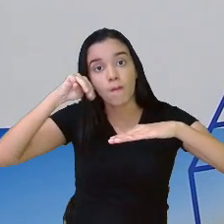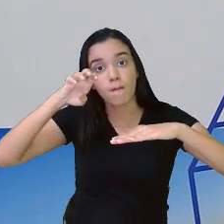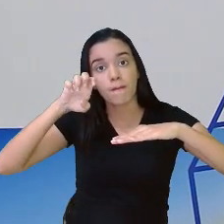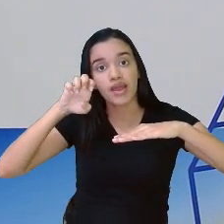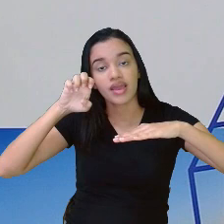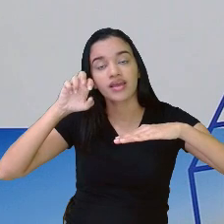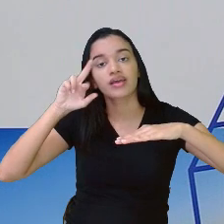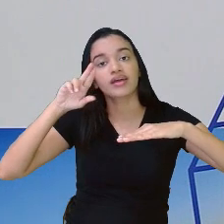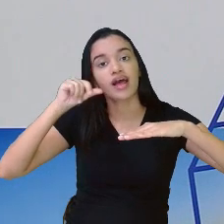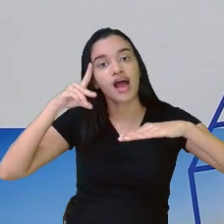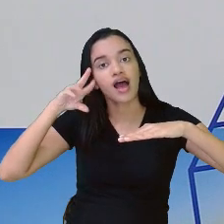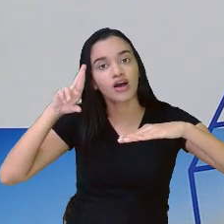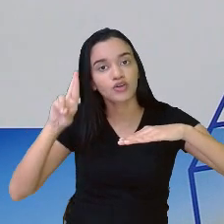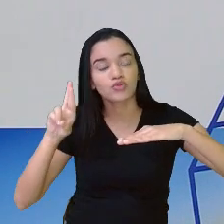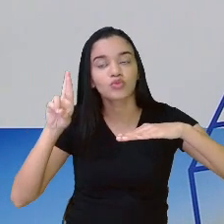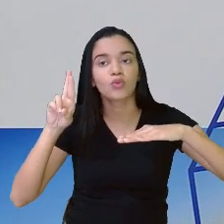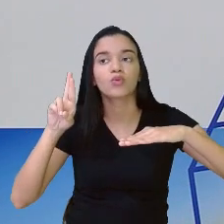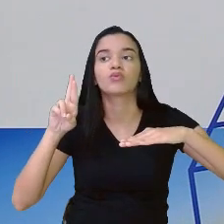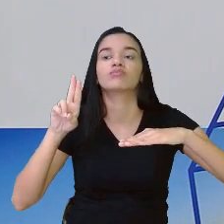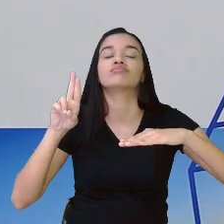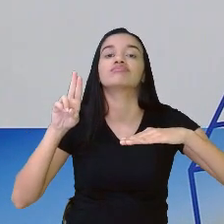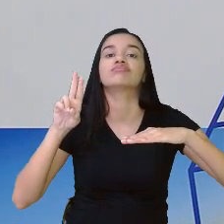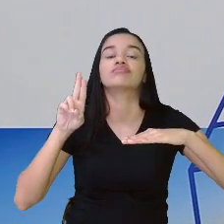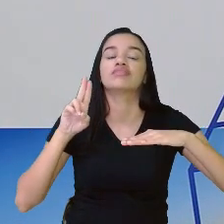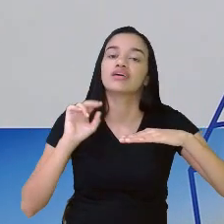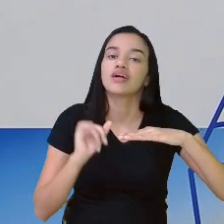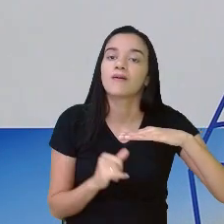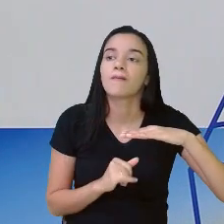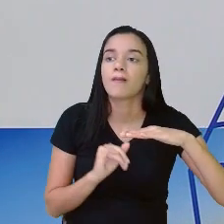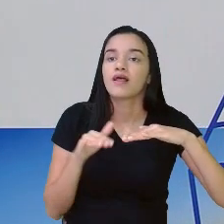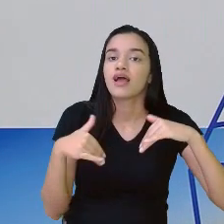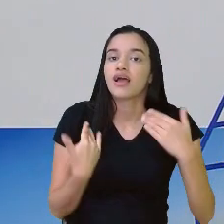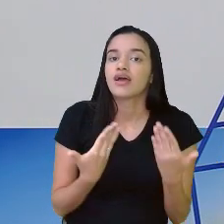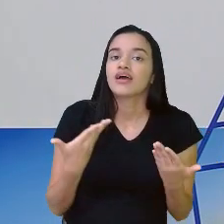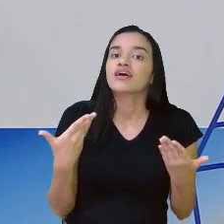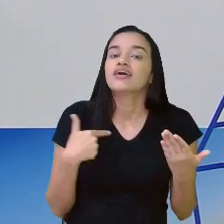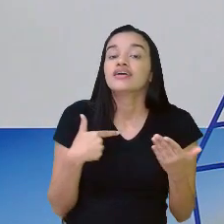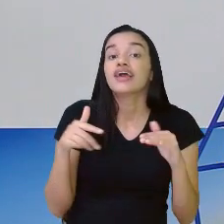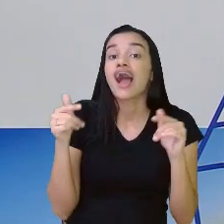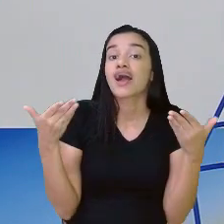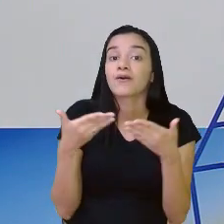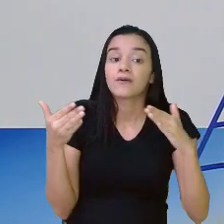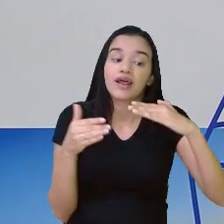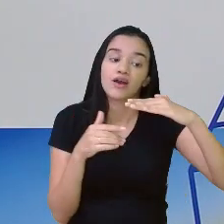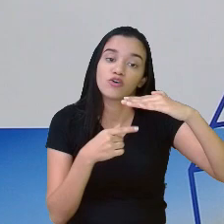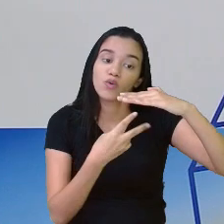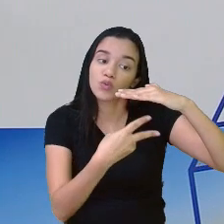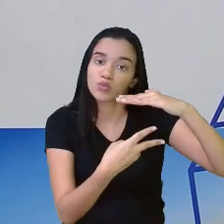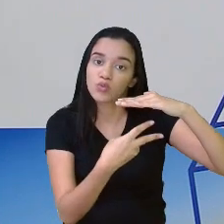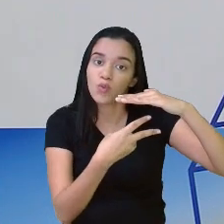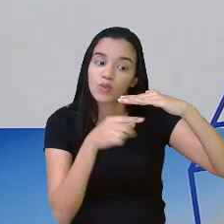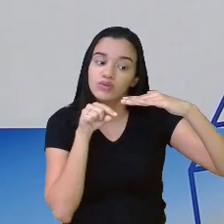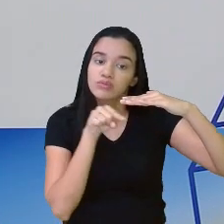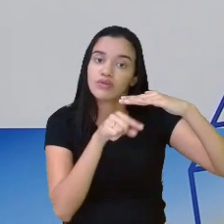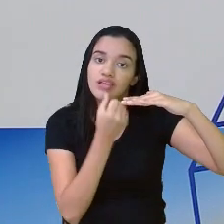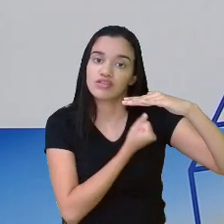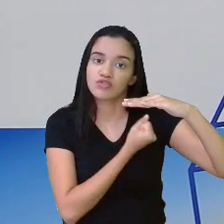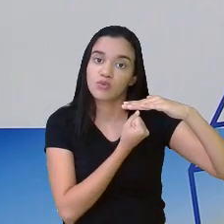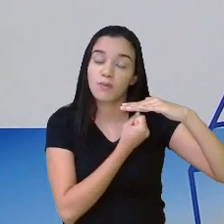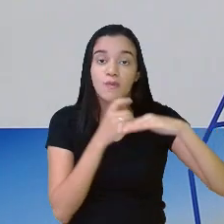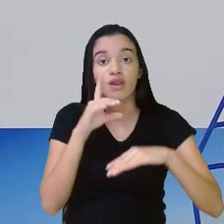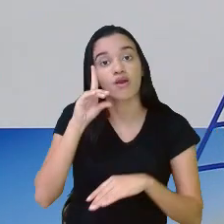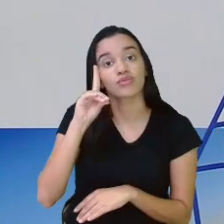indica quantas partes foram consideradas do todo. O denominador, que é o número de baixo, é o